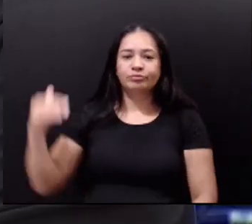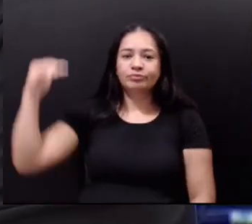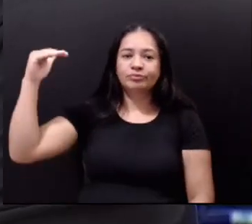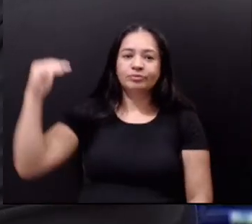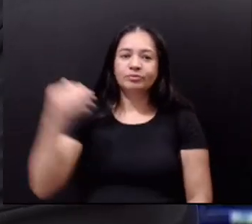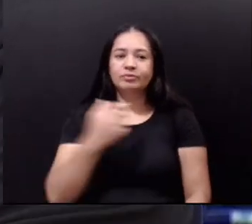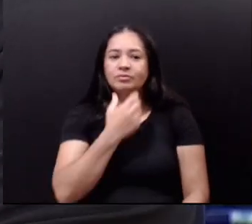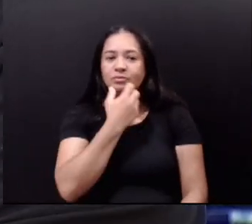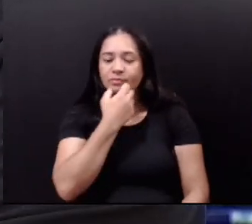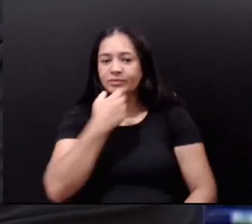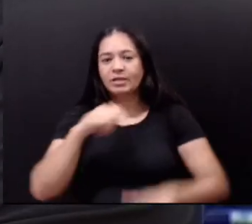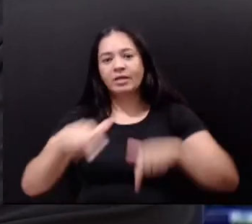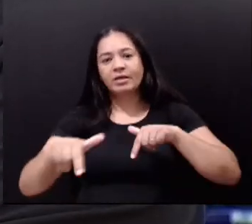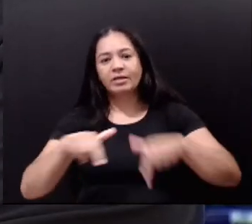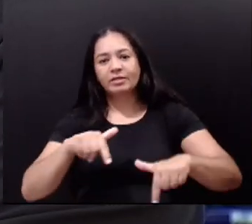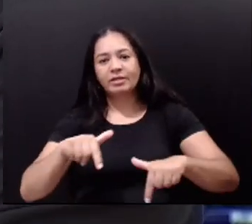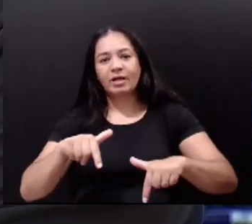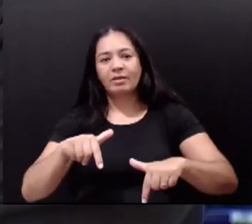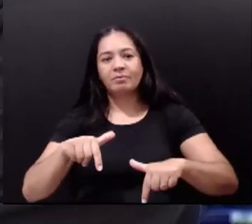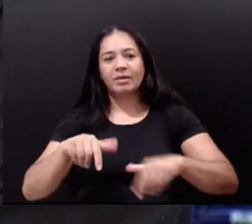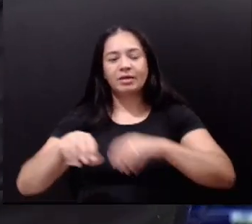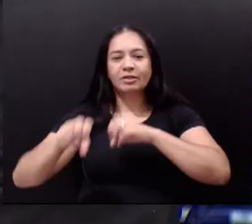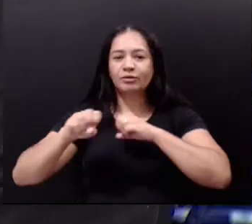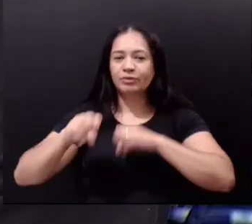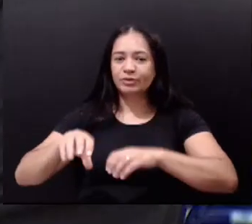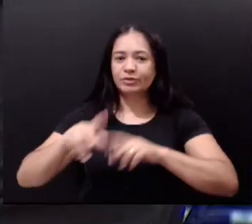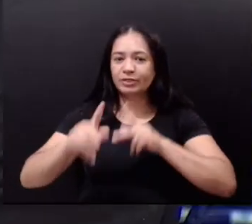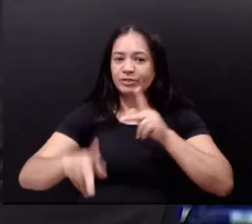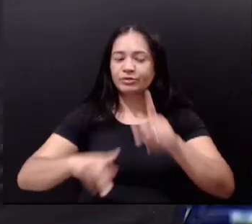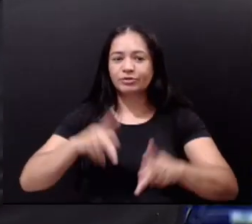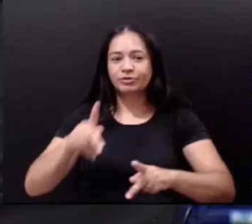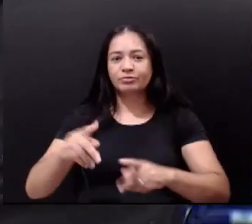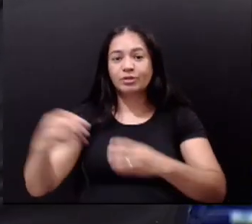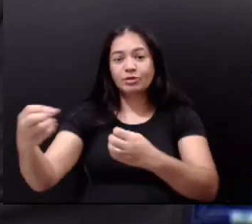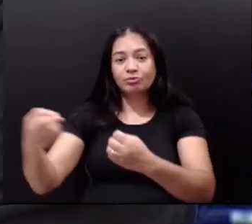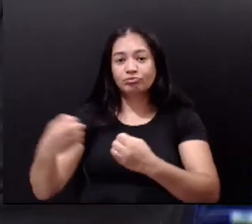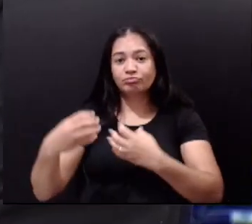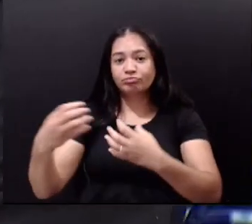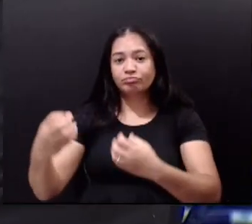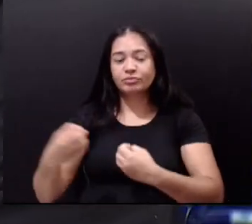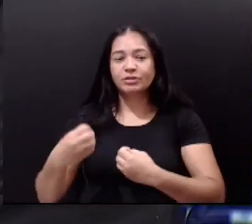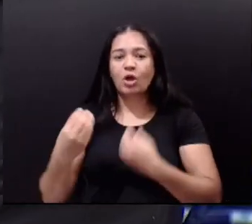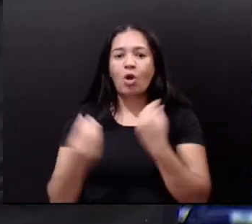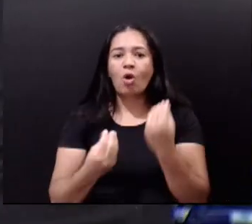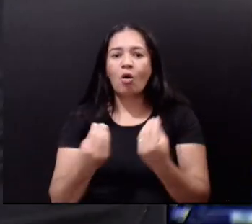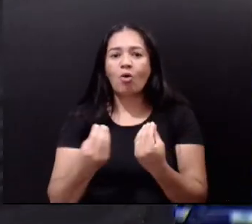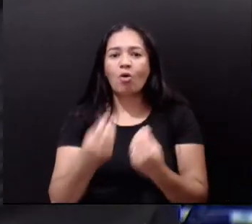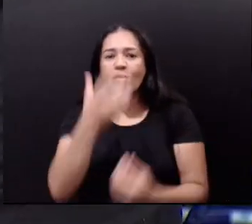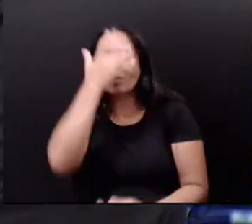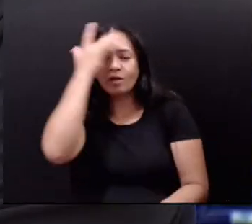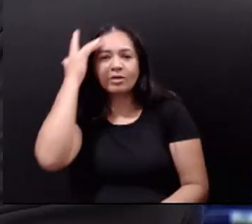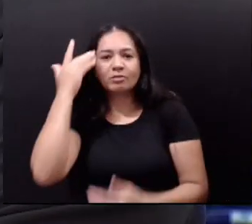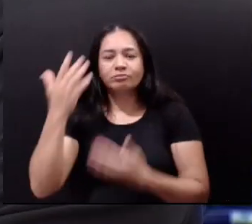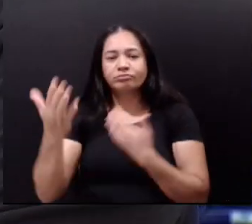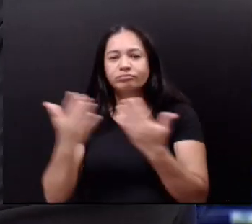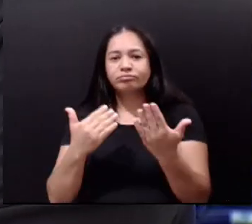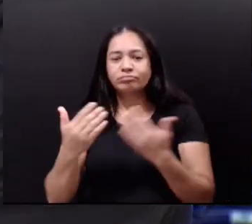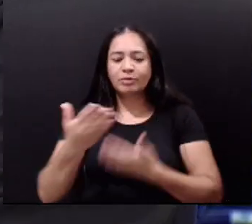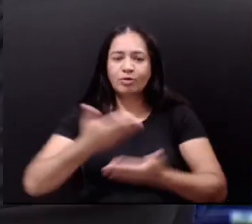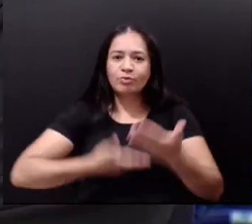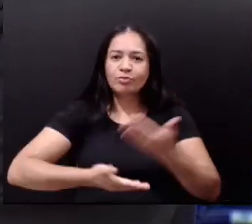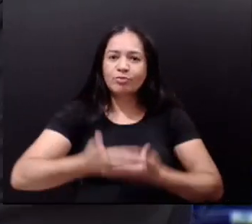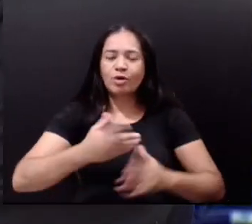educação popular e que nos ensinou como lidar com as pessoas, humanizando, né?